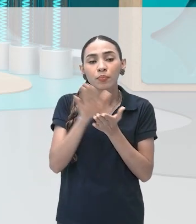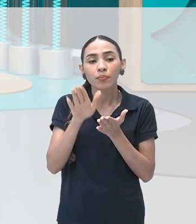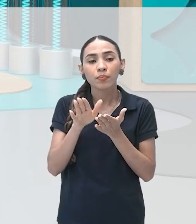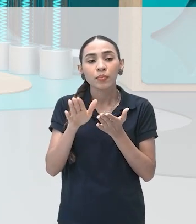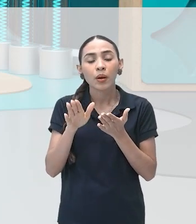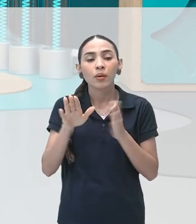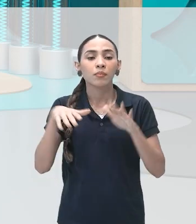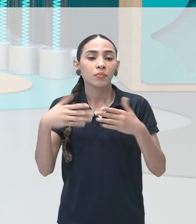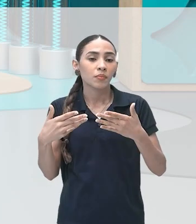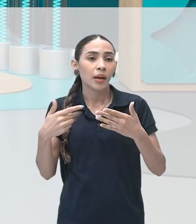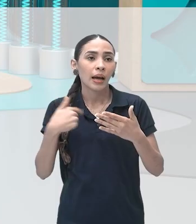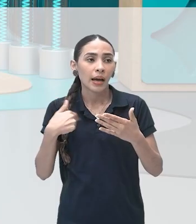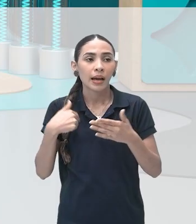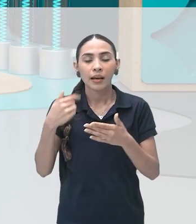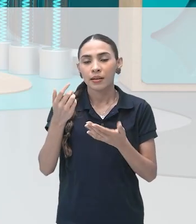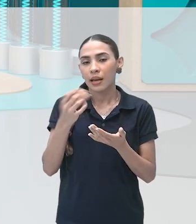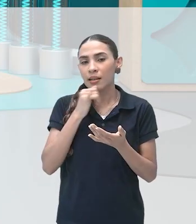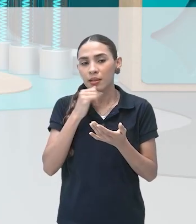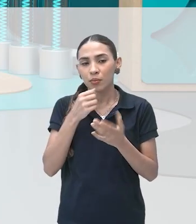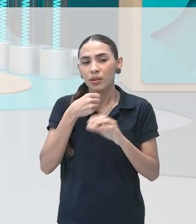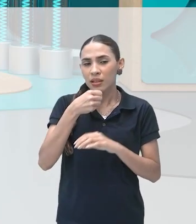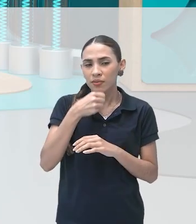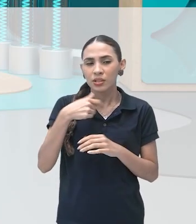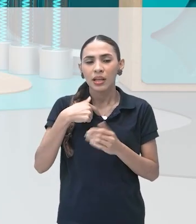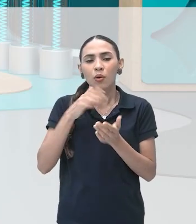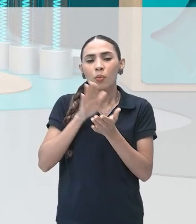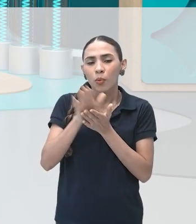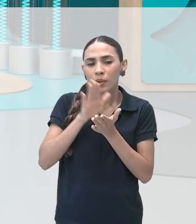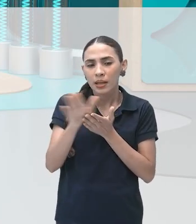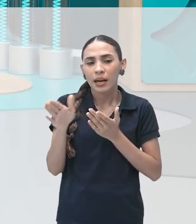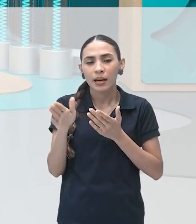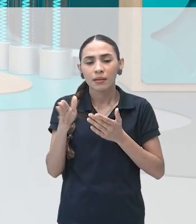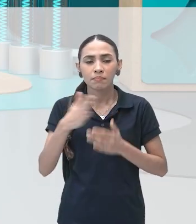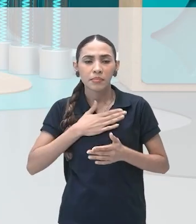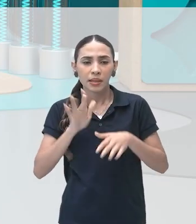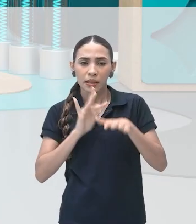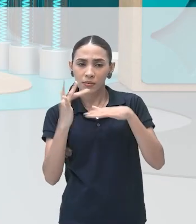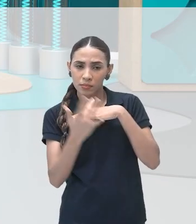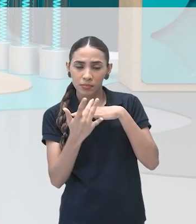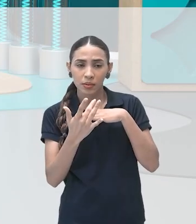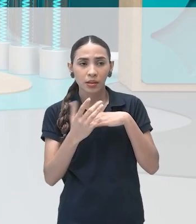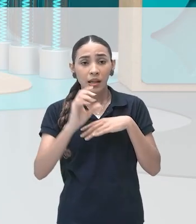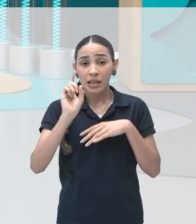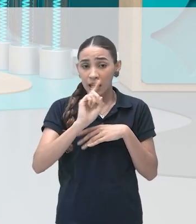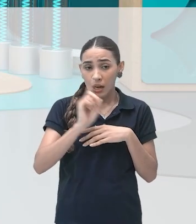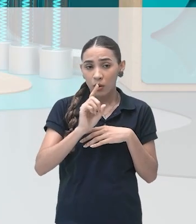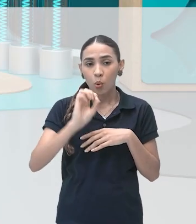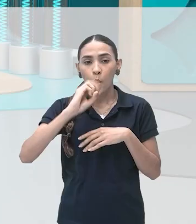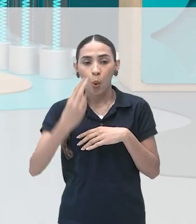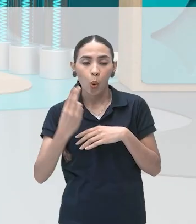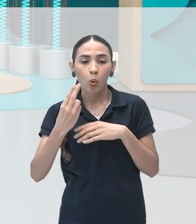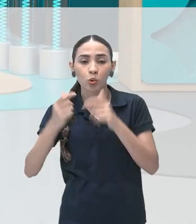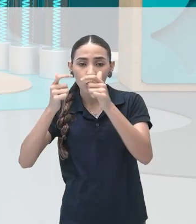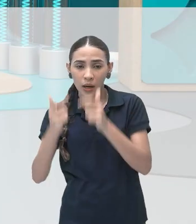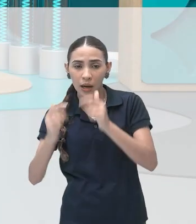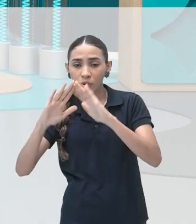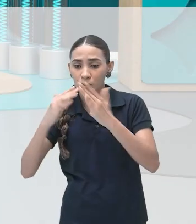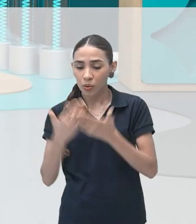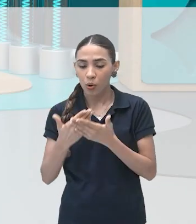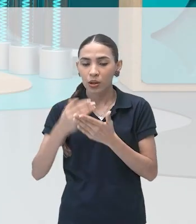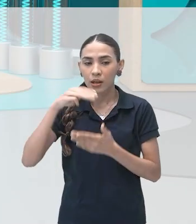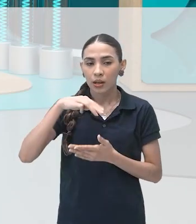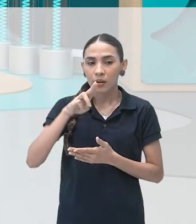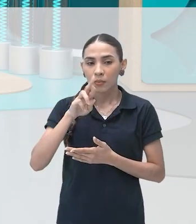Pensar, eu vou publicar na minha rede social? Não, vai ser no mural da escola. Ou ainda, vai ser,